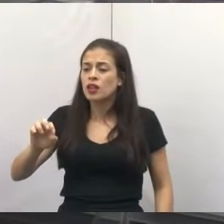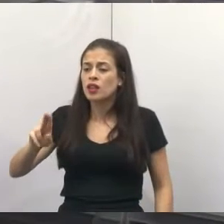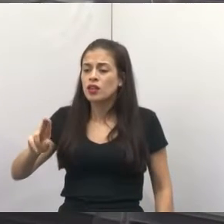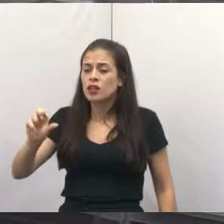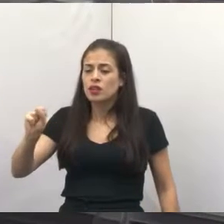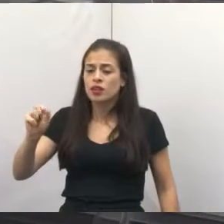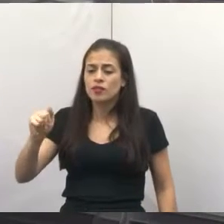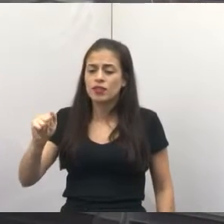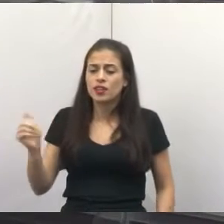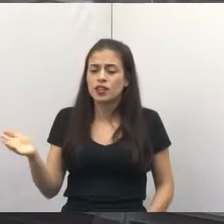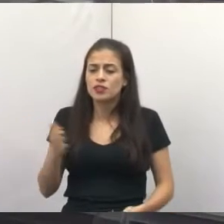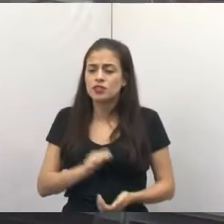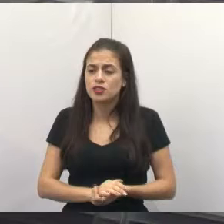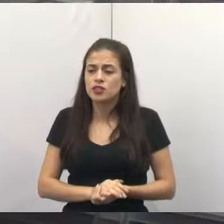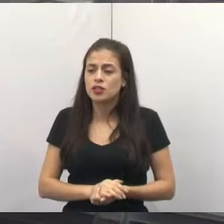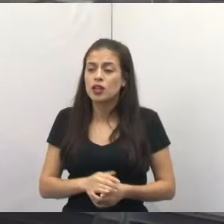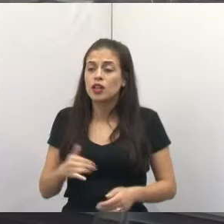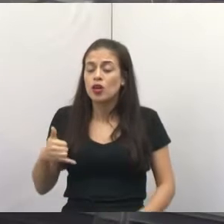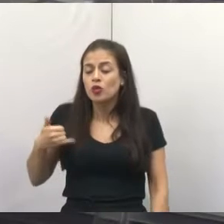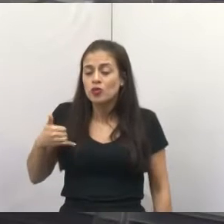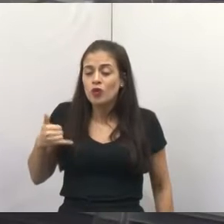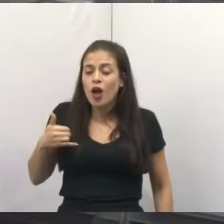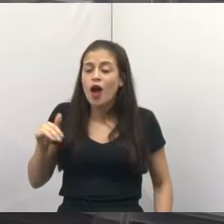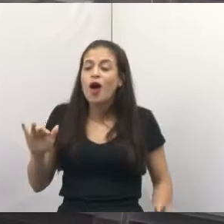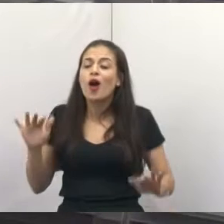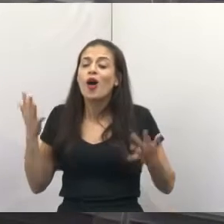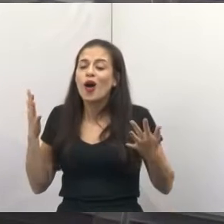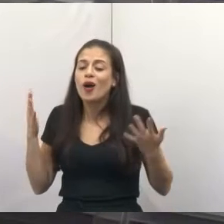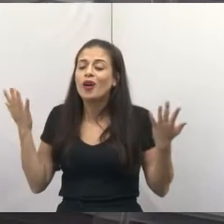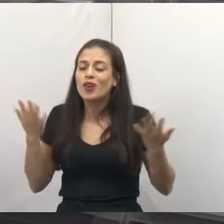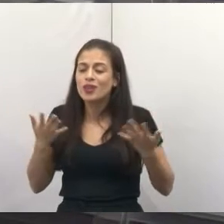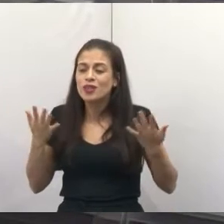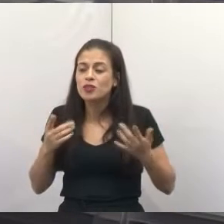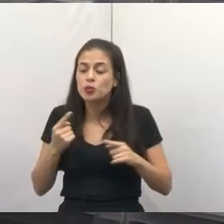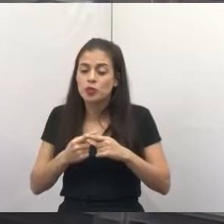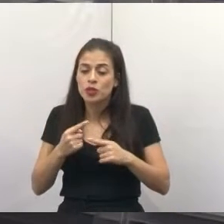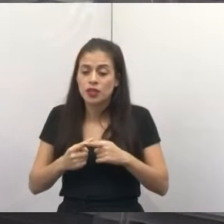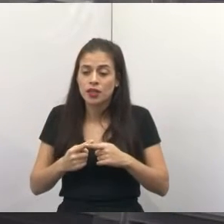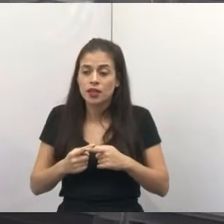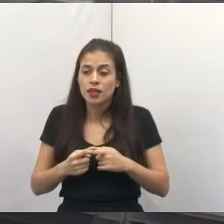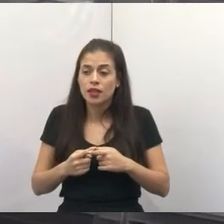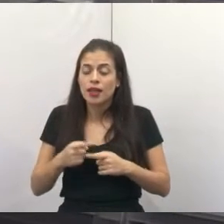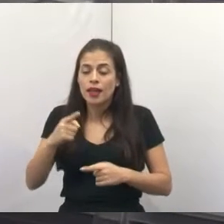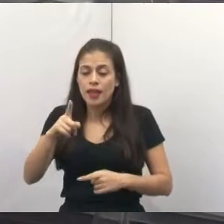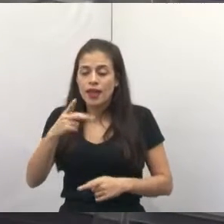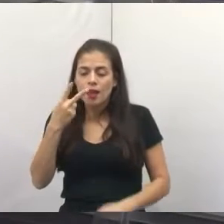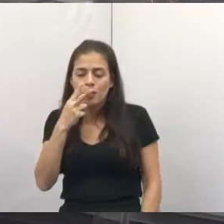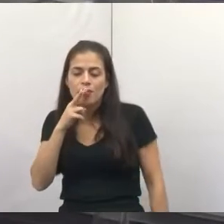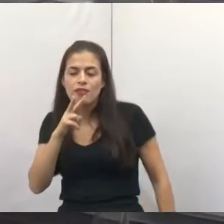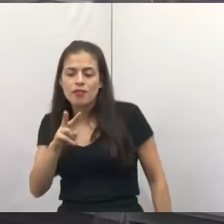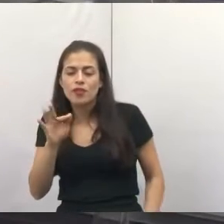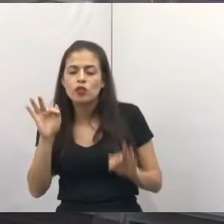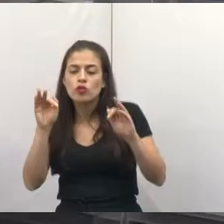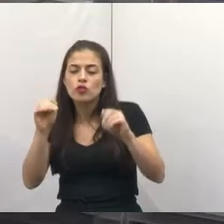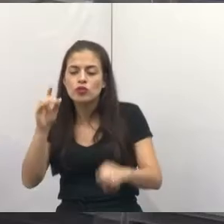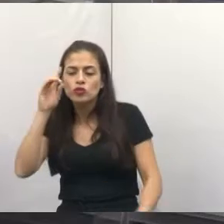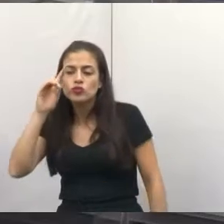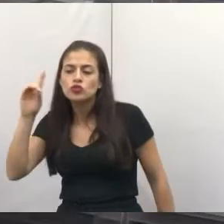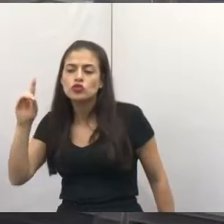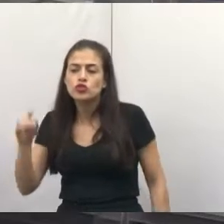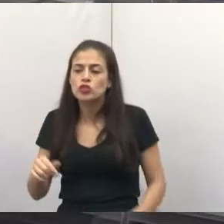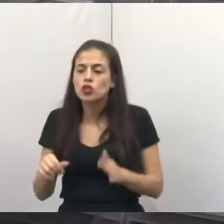casa, aniversário dela hoje. Sabe por quê? Porque ela me encontra aqui no final do dia, que eu sou o último que sai dessa casa e o primeiro que chega.